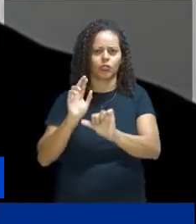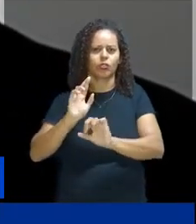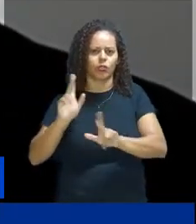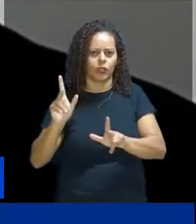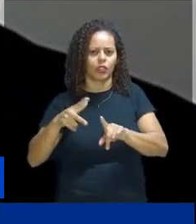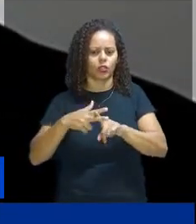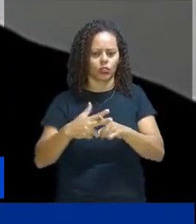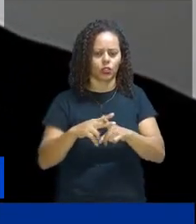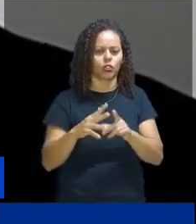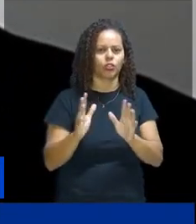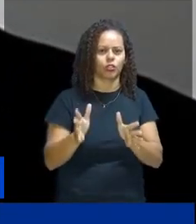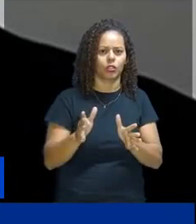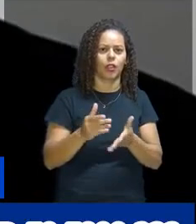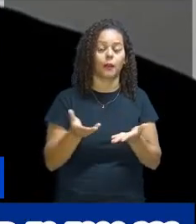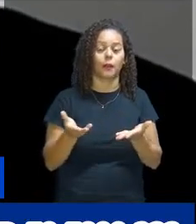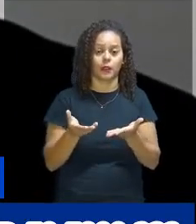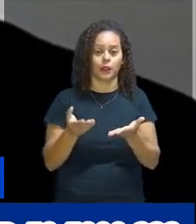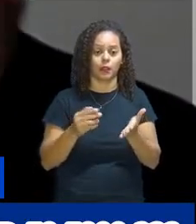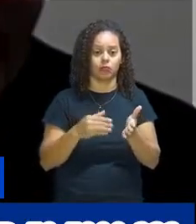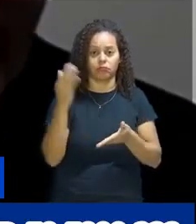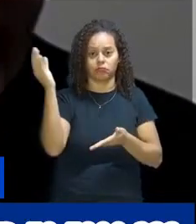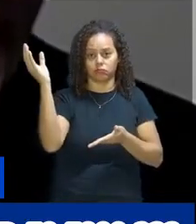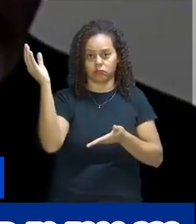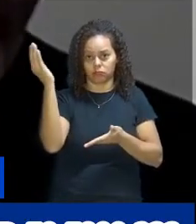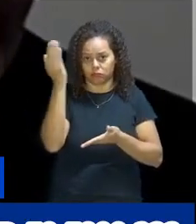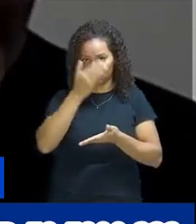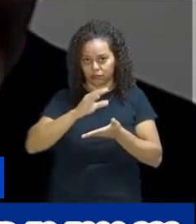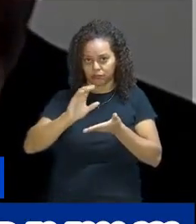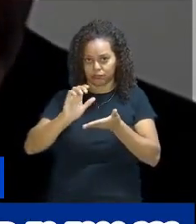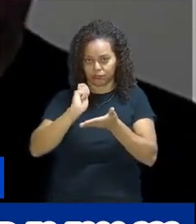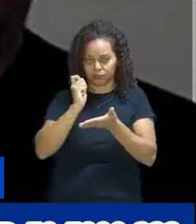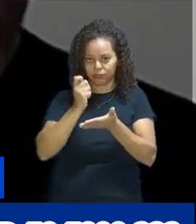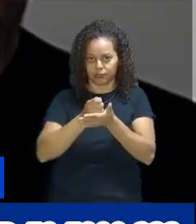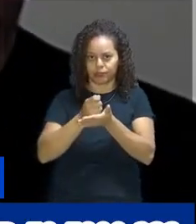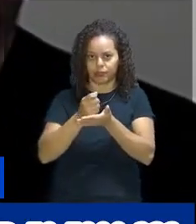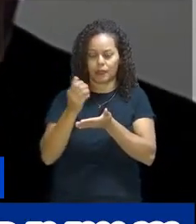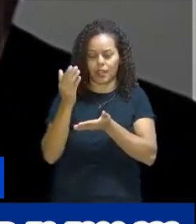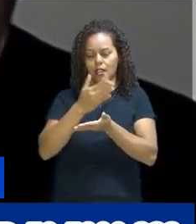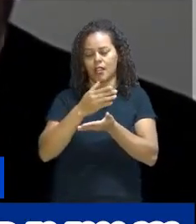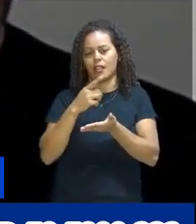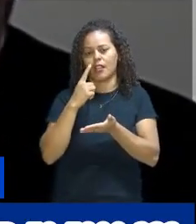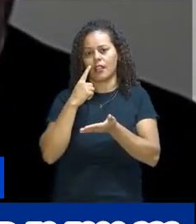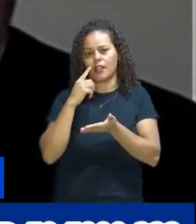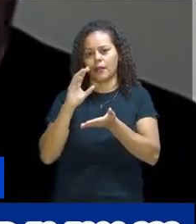E diz o seguinte, que no extrato da prestação de contas, no ID